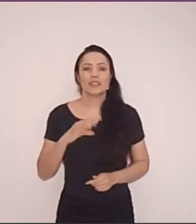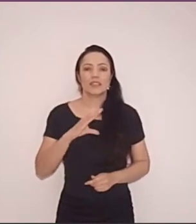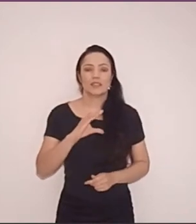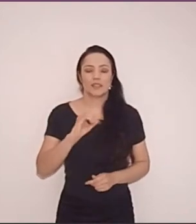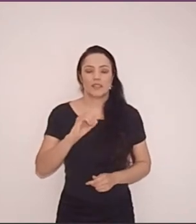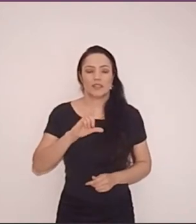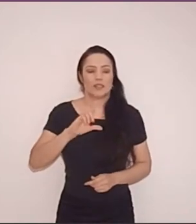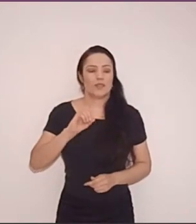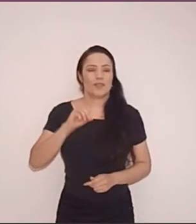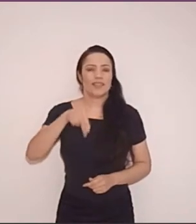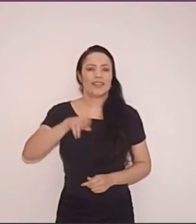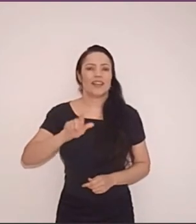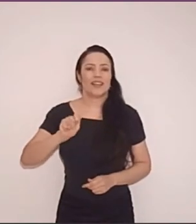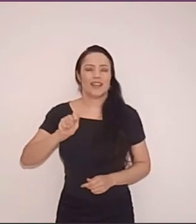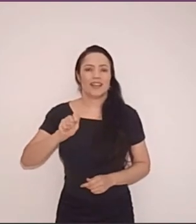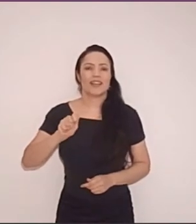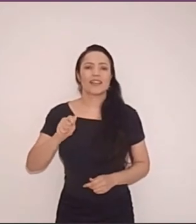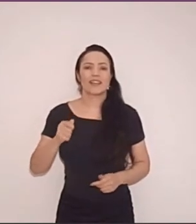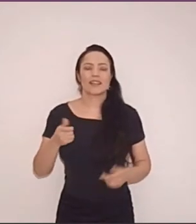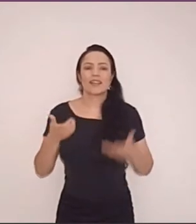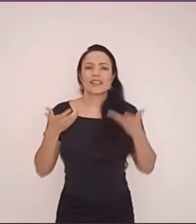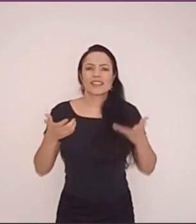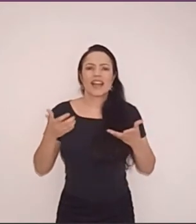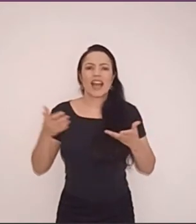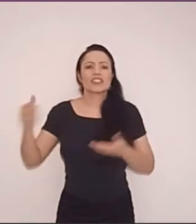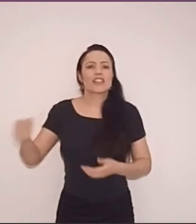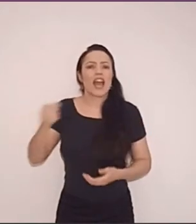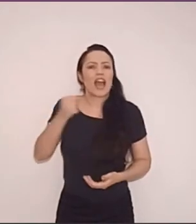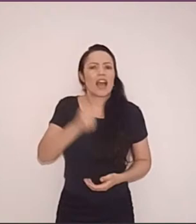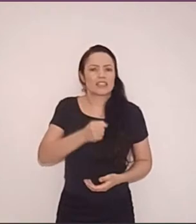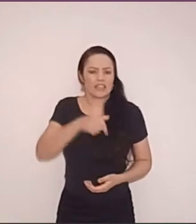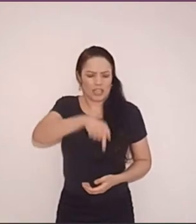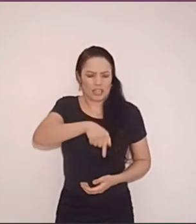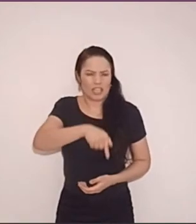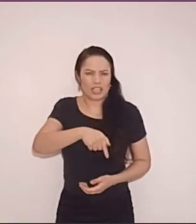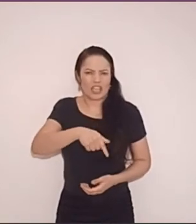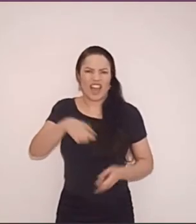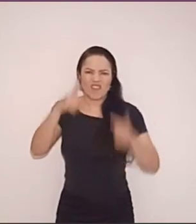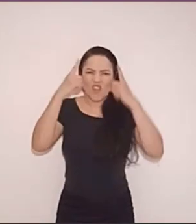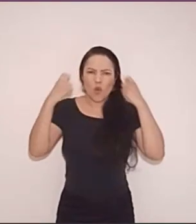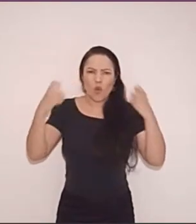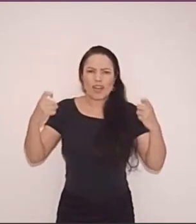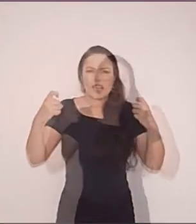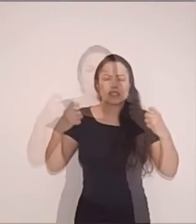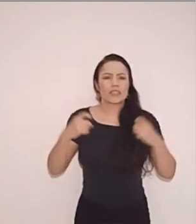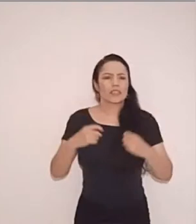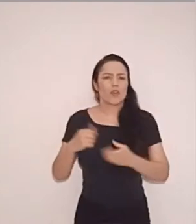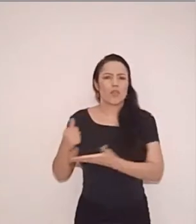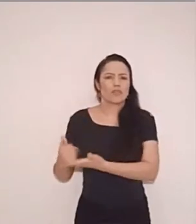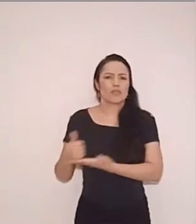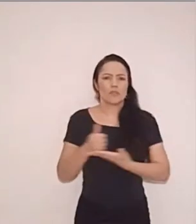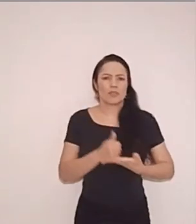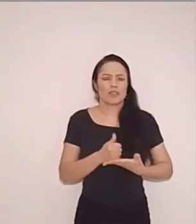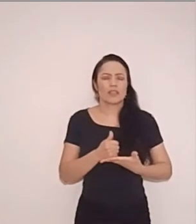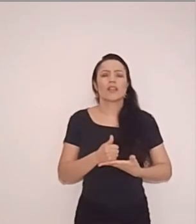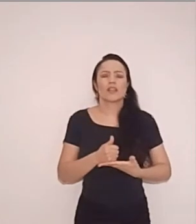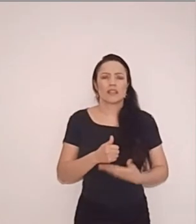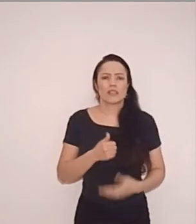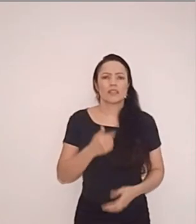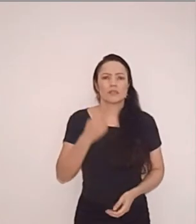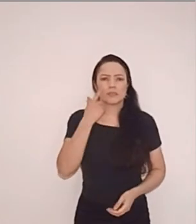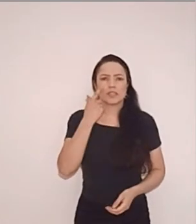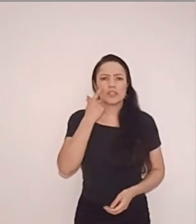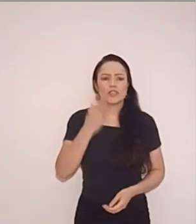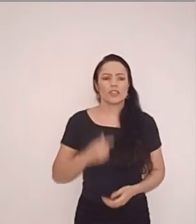cristãos que transportaram nosso corpo de forma violenta em 2 números não destruir eles transportam esse